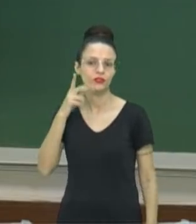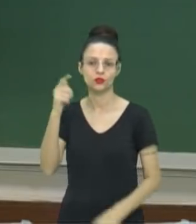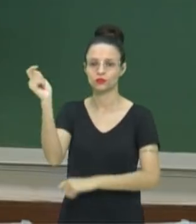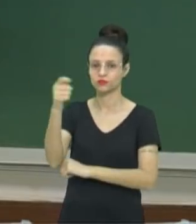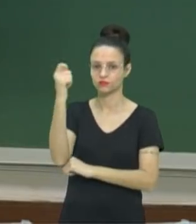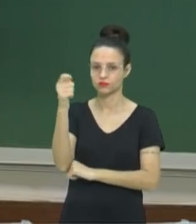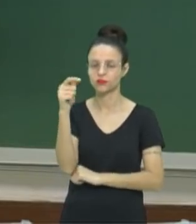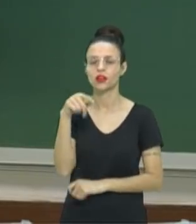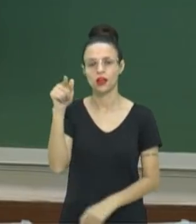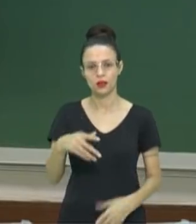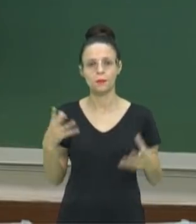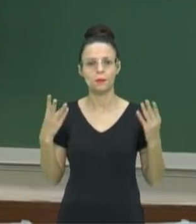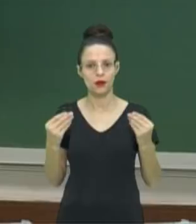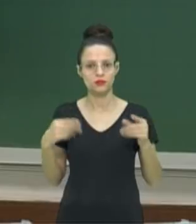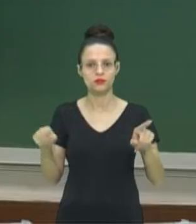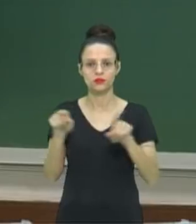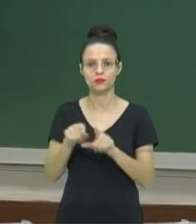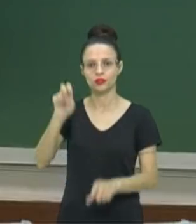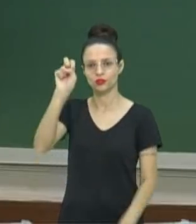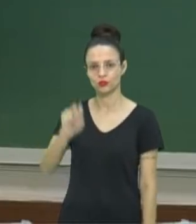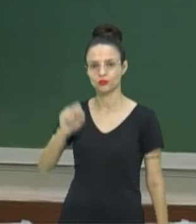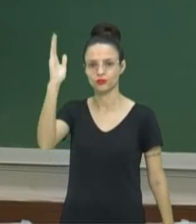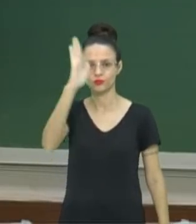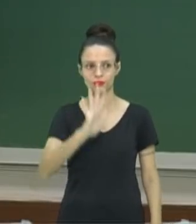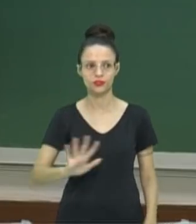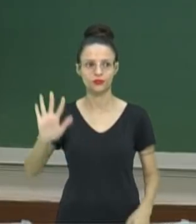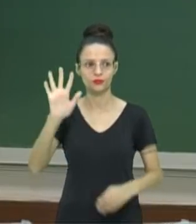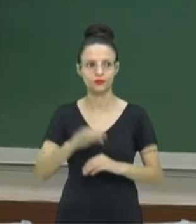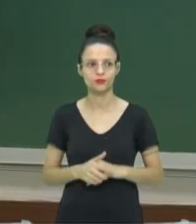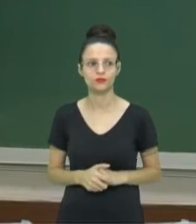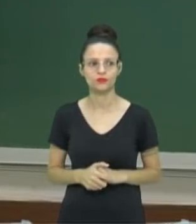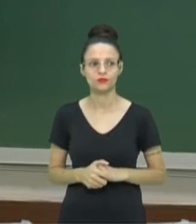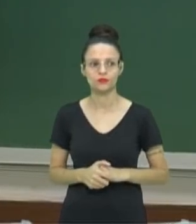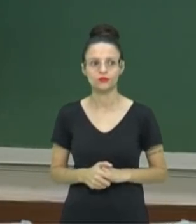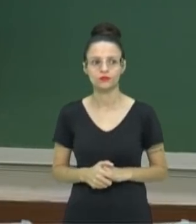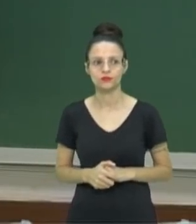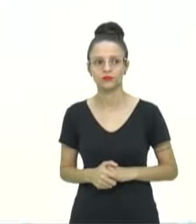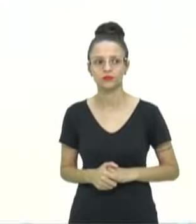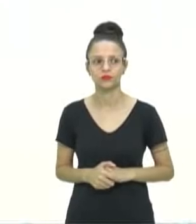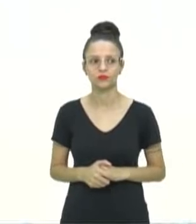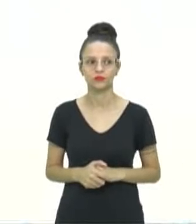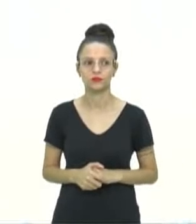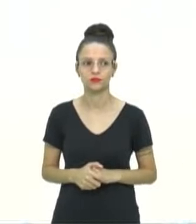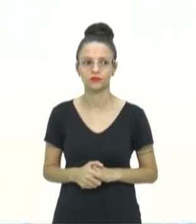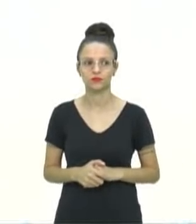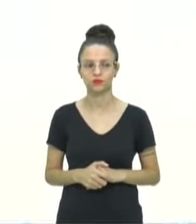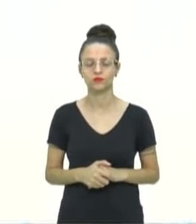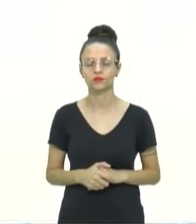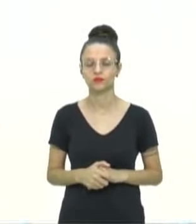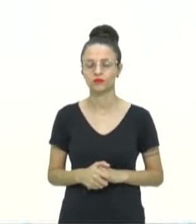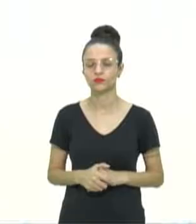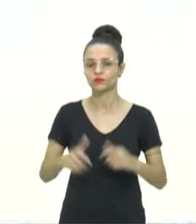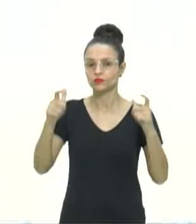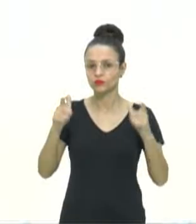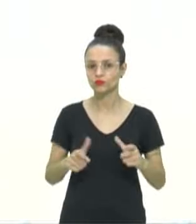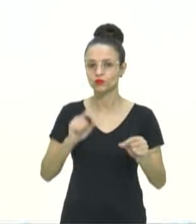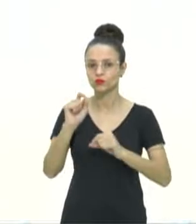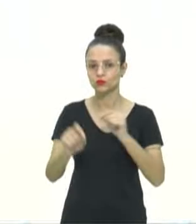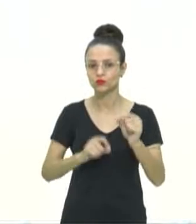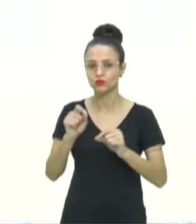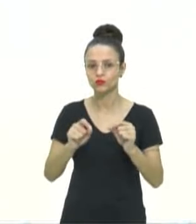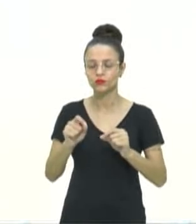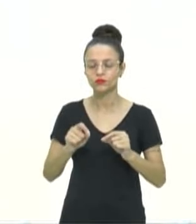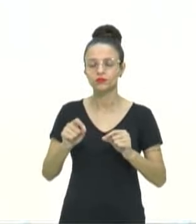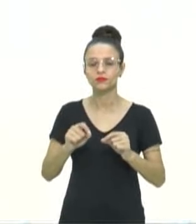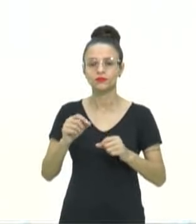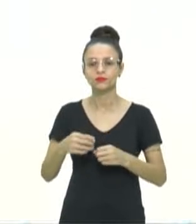Sul é muito significativa para a região sul e para o Brasil, tá? O que nós vamos ter ali? As regiões que se sobressaem,